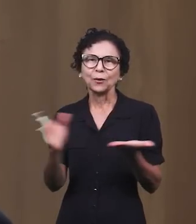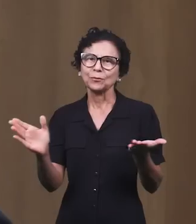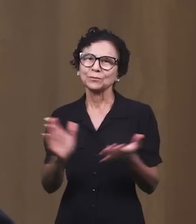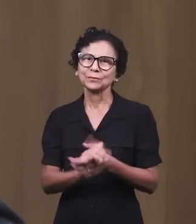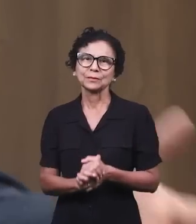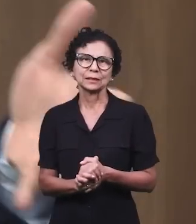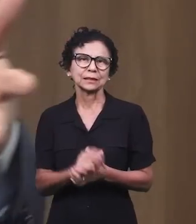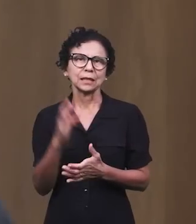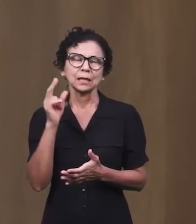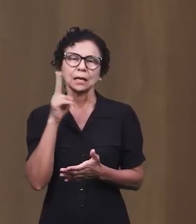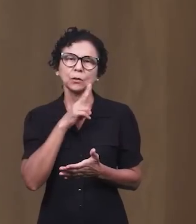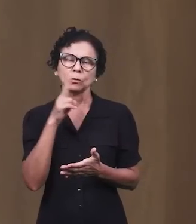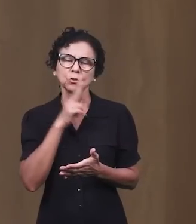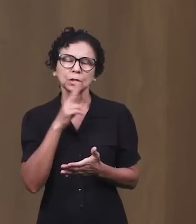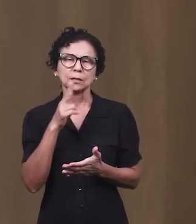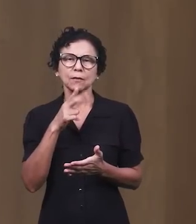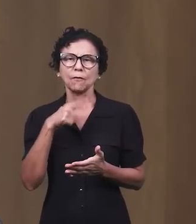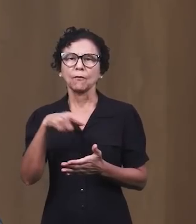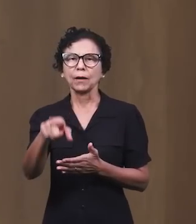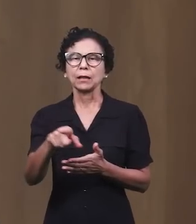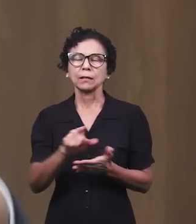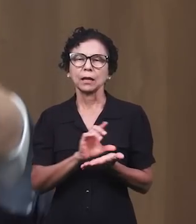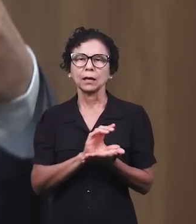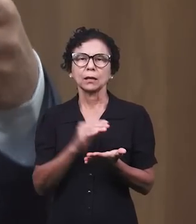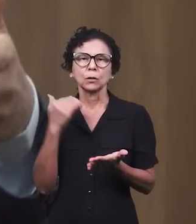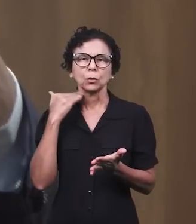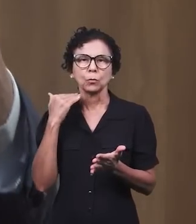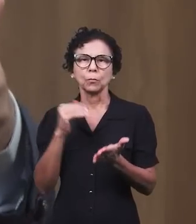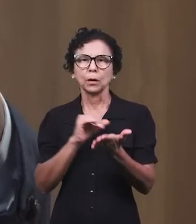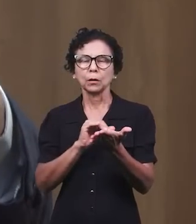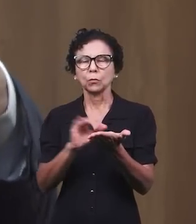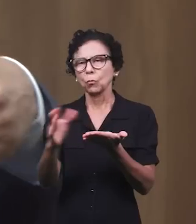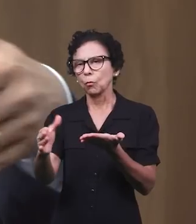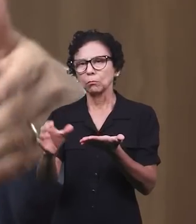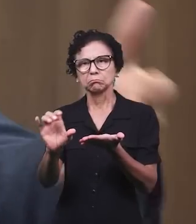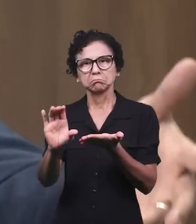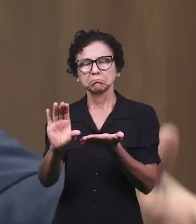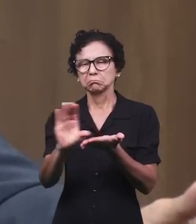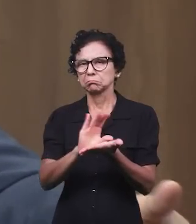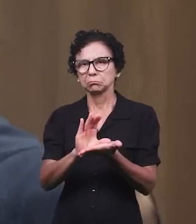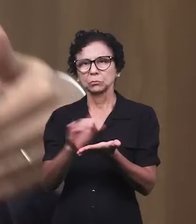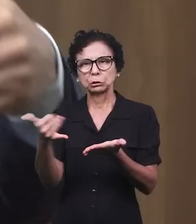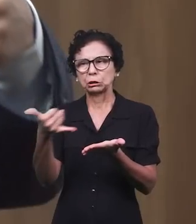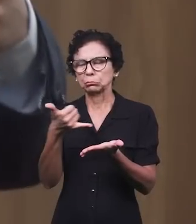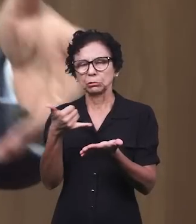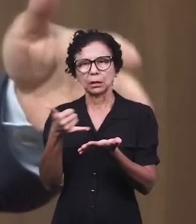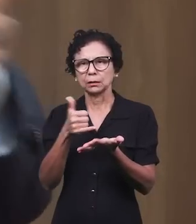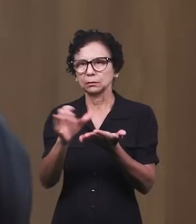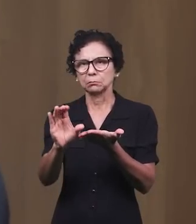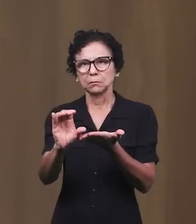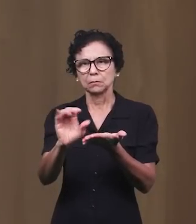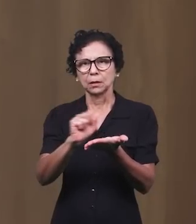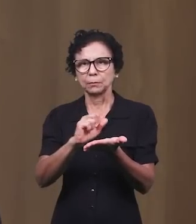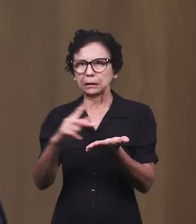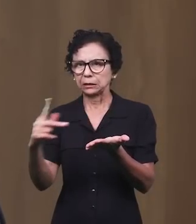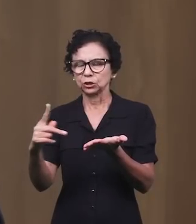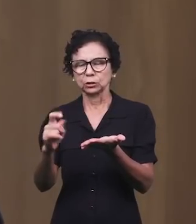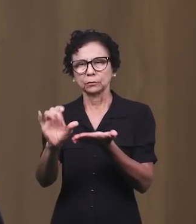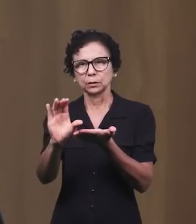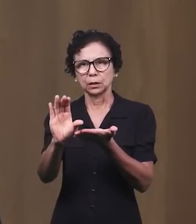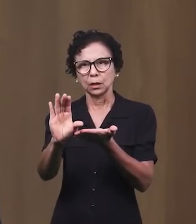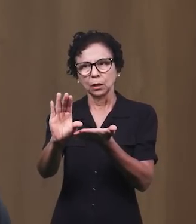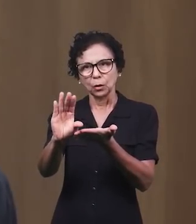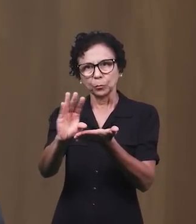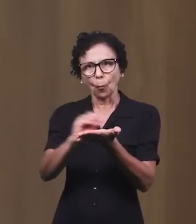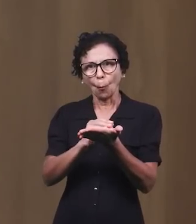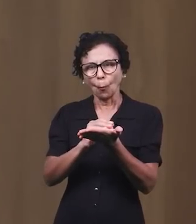hora. Ela simplesmente chega. Então, o ideal é que seja um investimento de liquidez diária, ou seja, no dia que você quiser, você pode sacar aquele